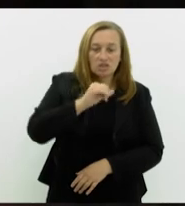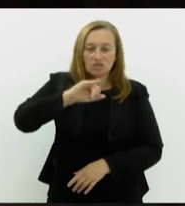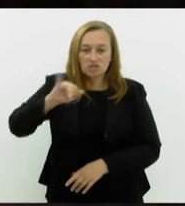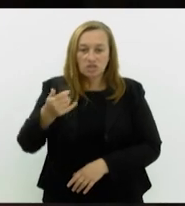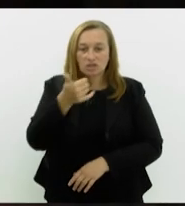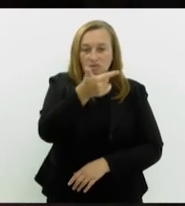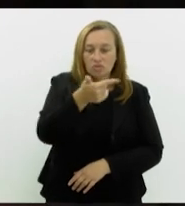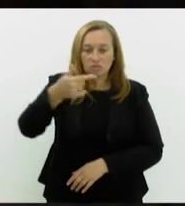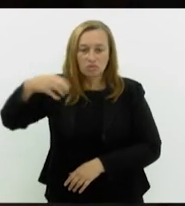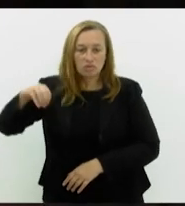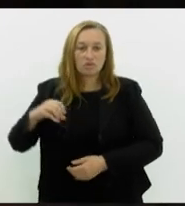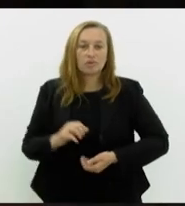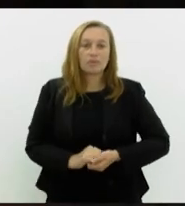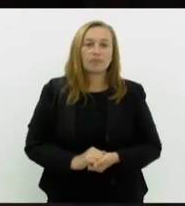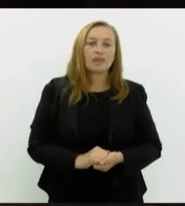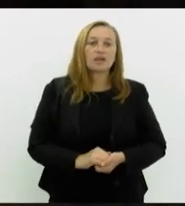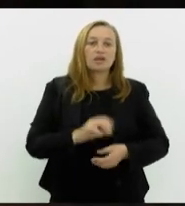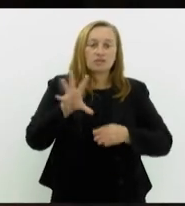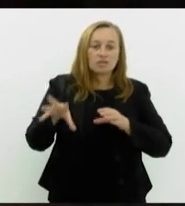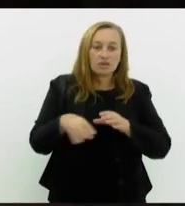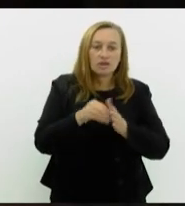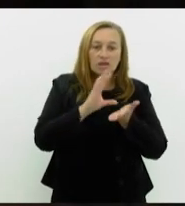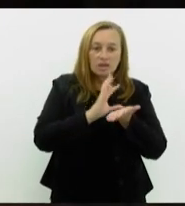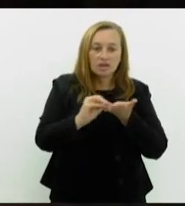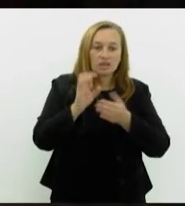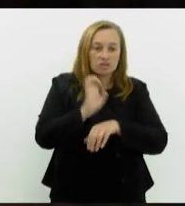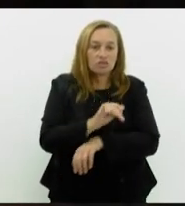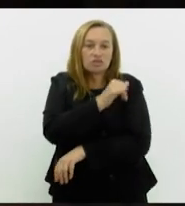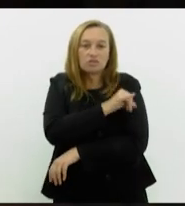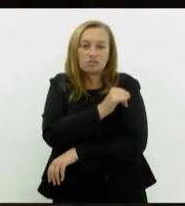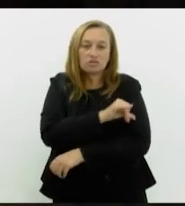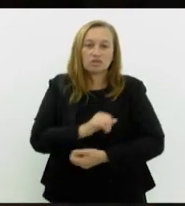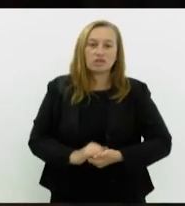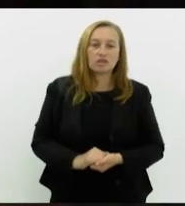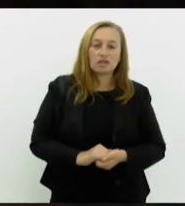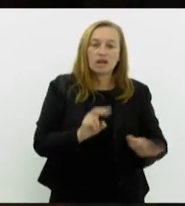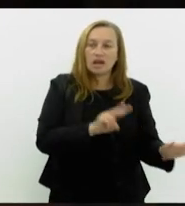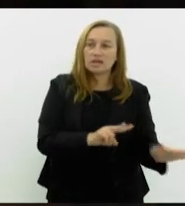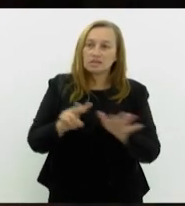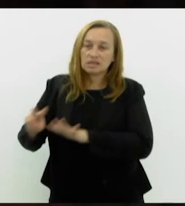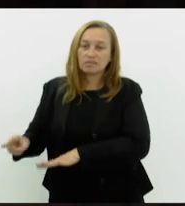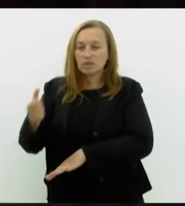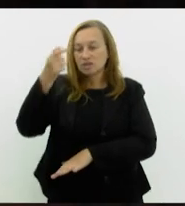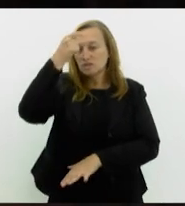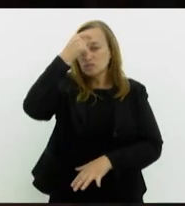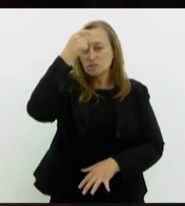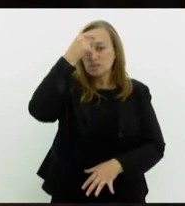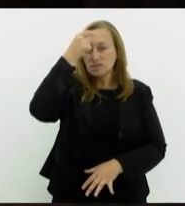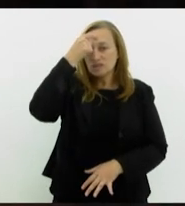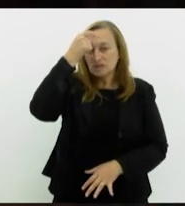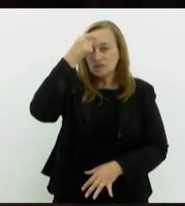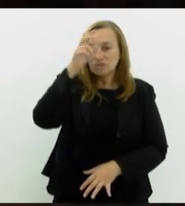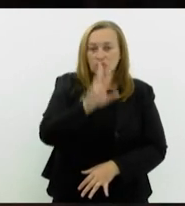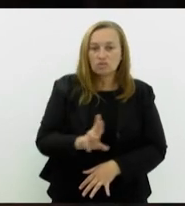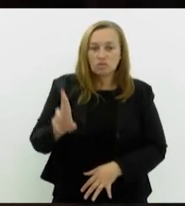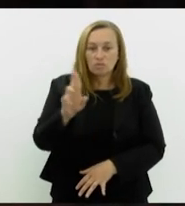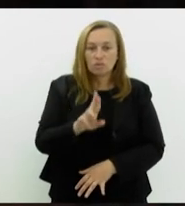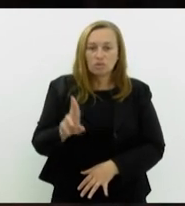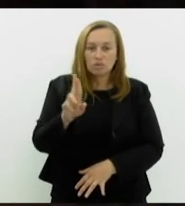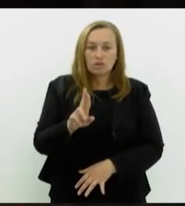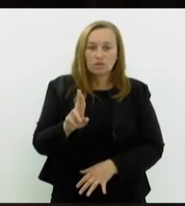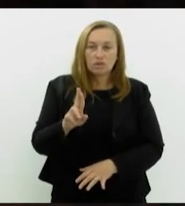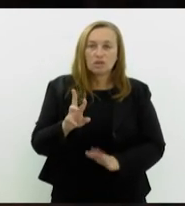para instituir no calendário oficial do Estado do Rio de Janeiro a semana de conscientização sobre o uso adequado das